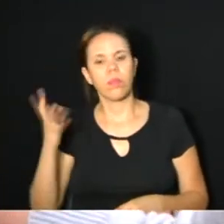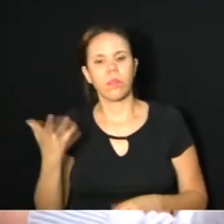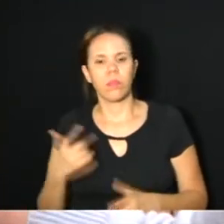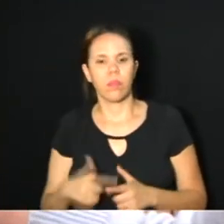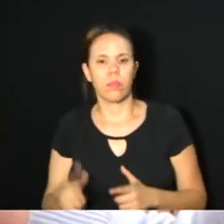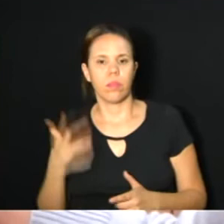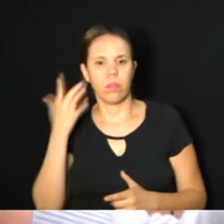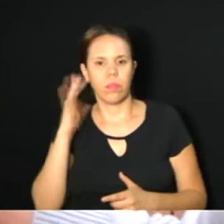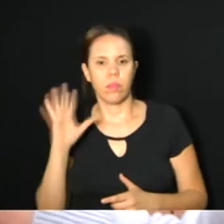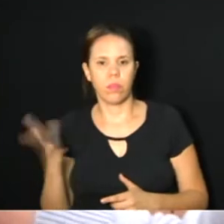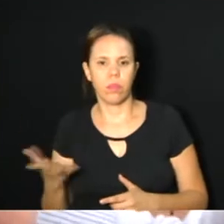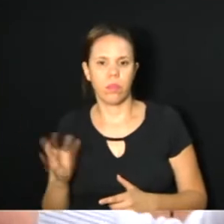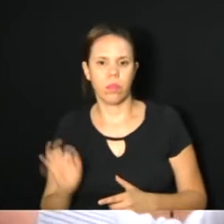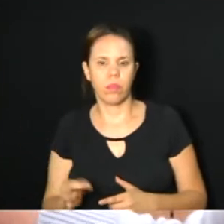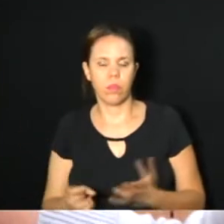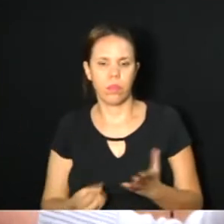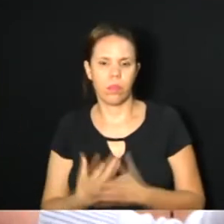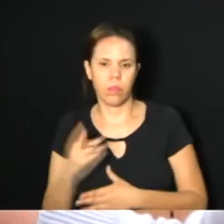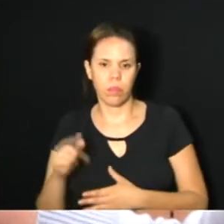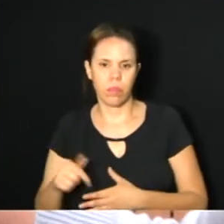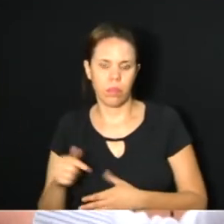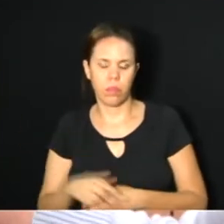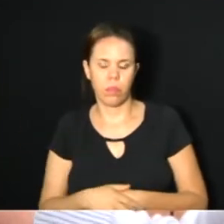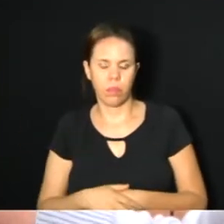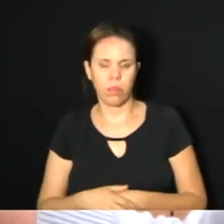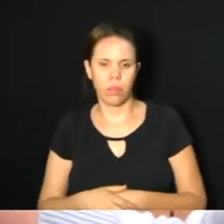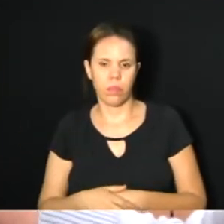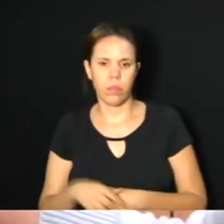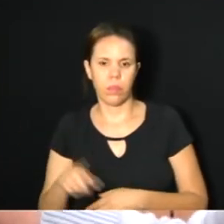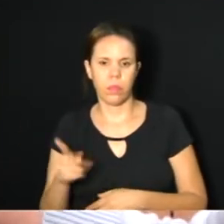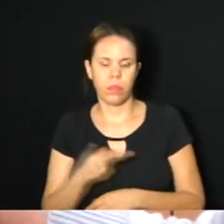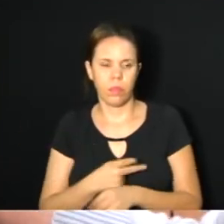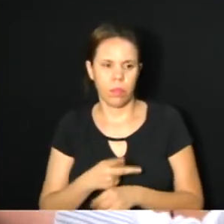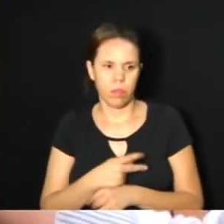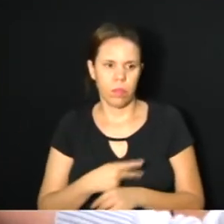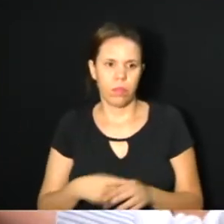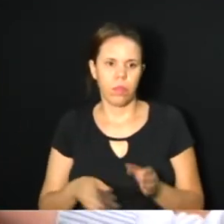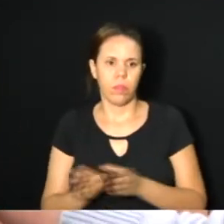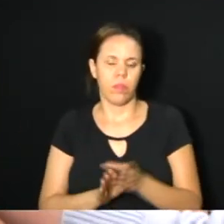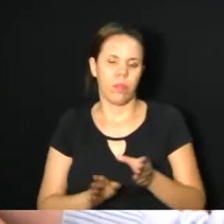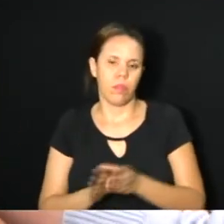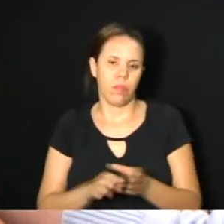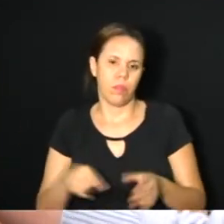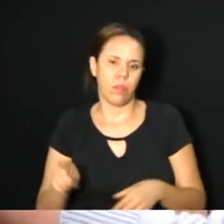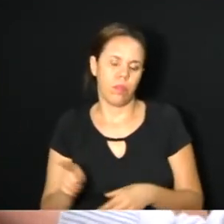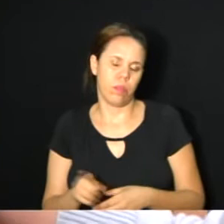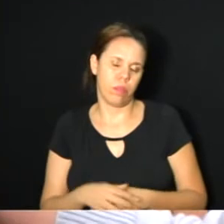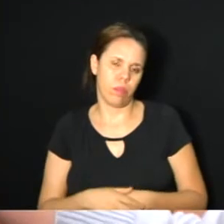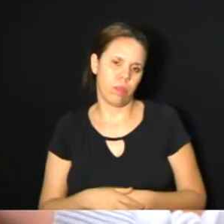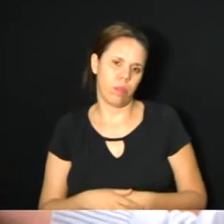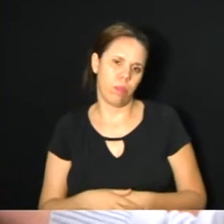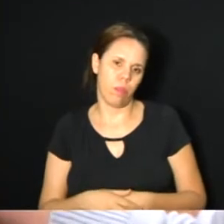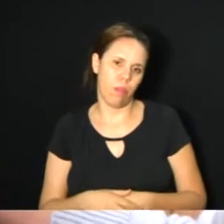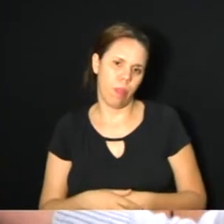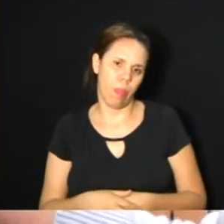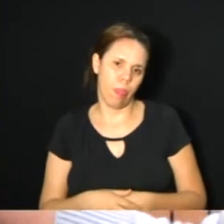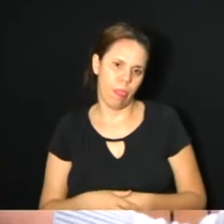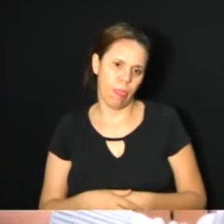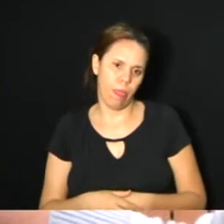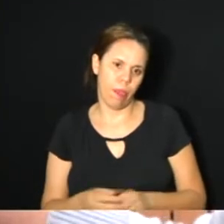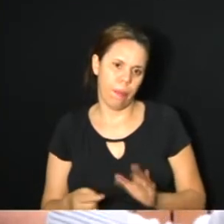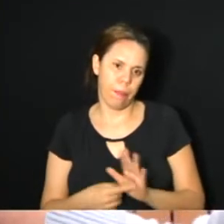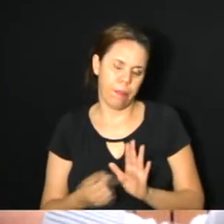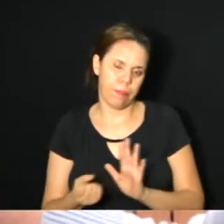sei ao certo o que aconteceu aqui vá buscar orientação vai buscar uma orientação é à luz do código